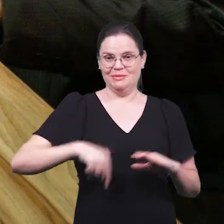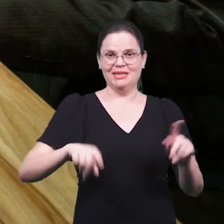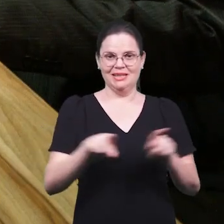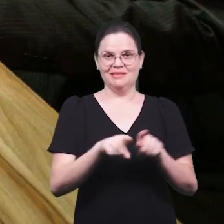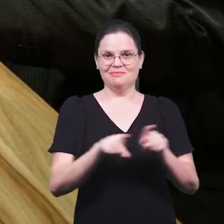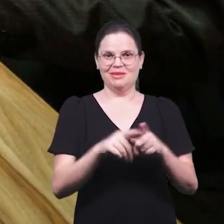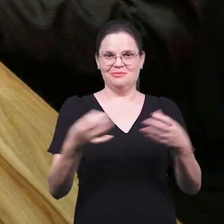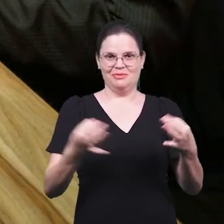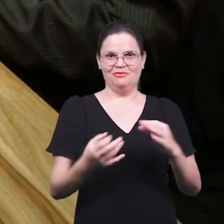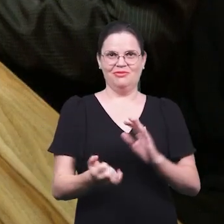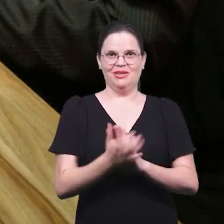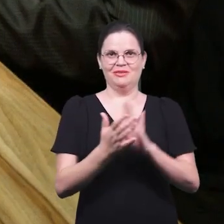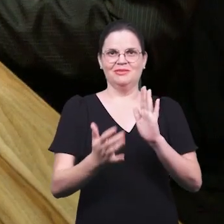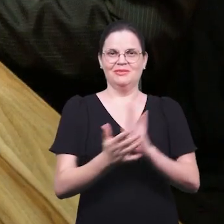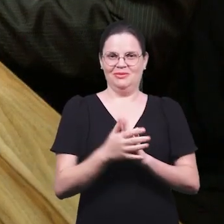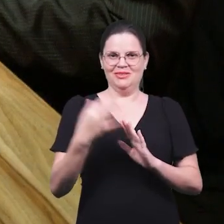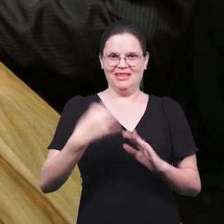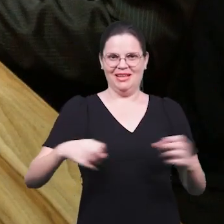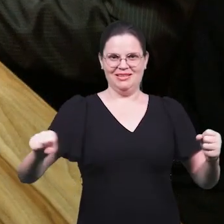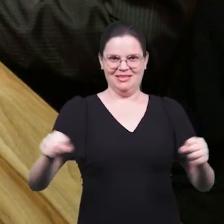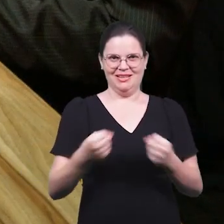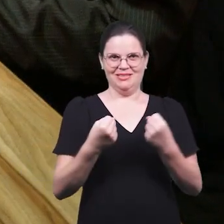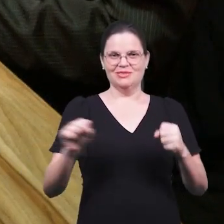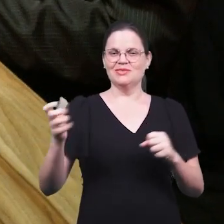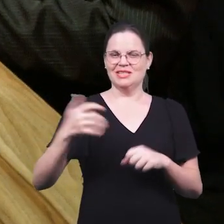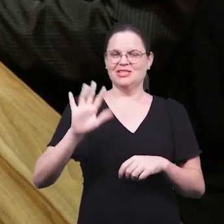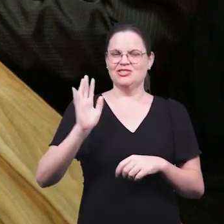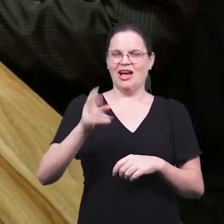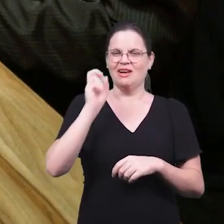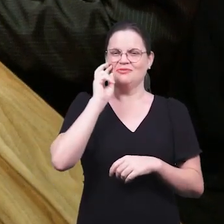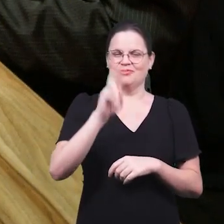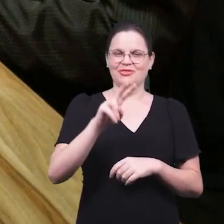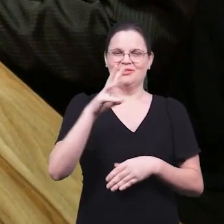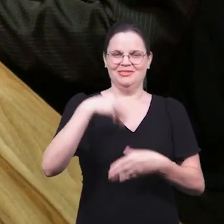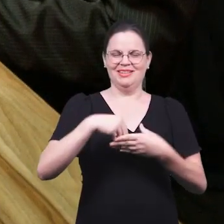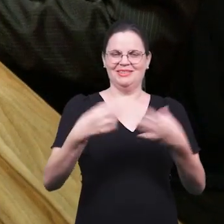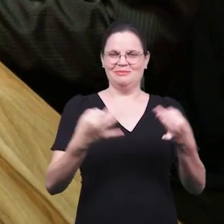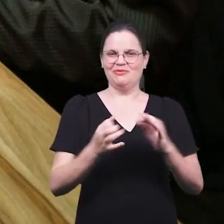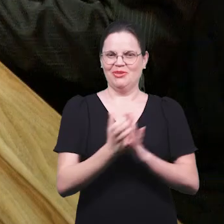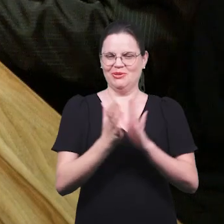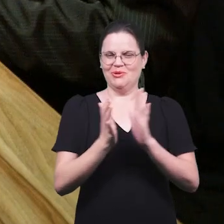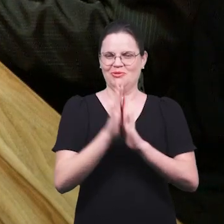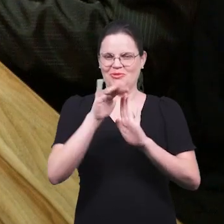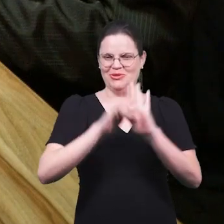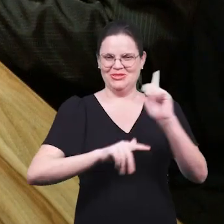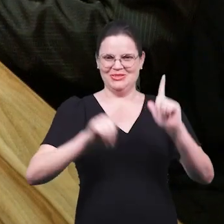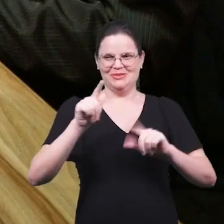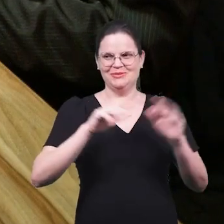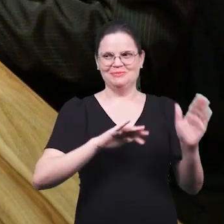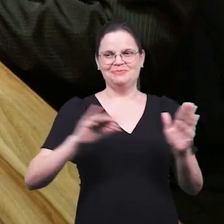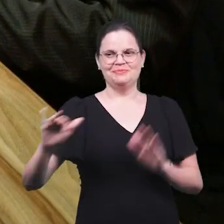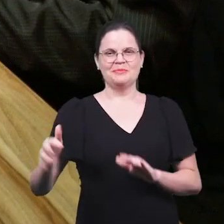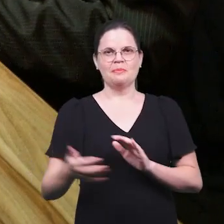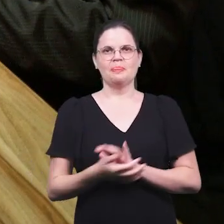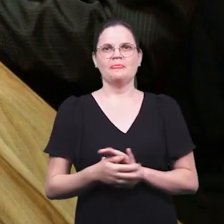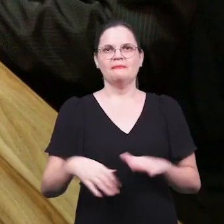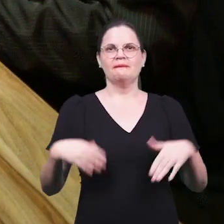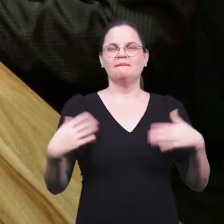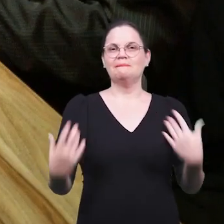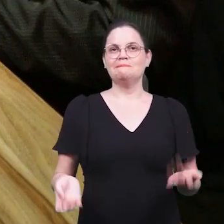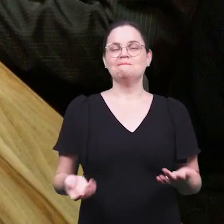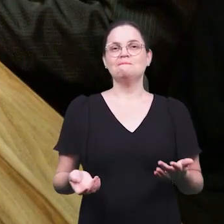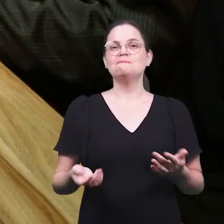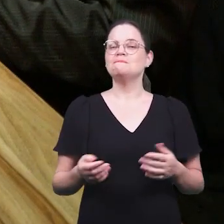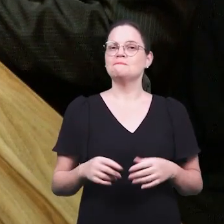que adolescente abençoado, o Simon. Ele passa nos programas aqui também, do Perfeito Louvor, não é? Ele toca saxofone, vocês já viram ele no